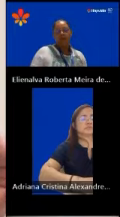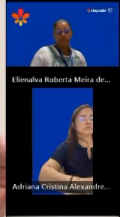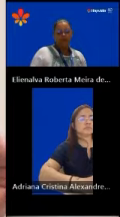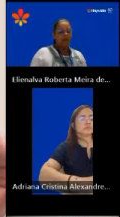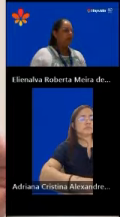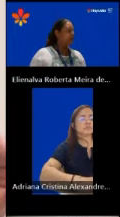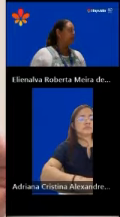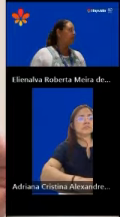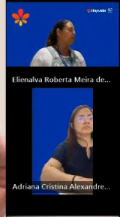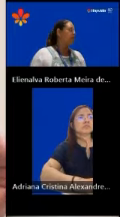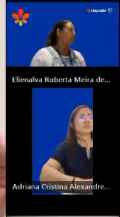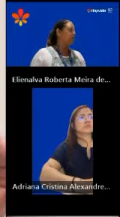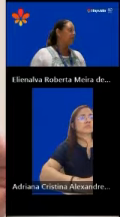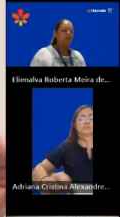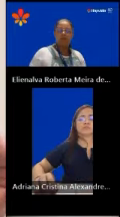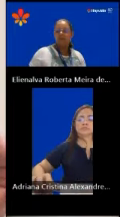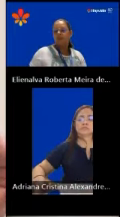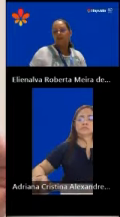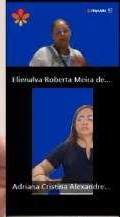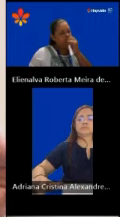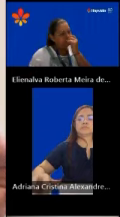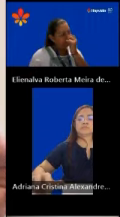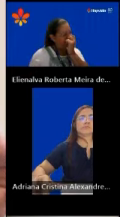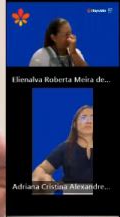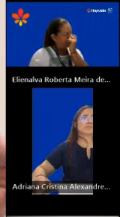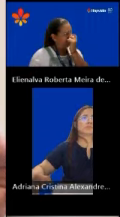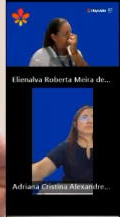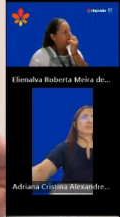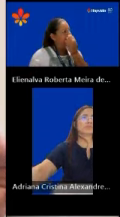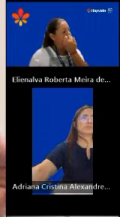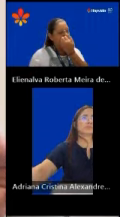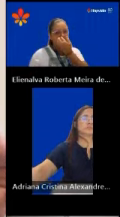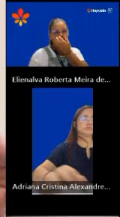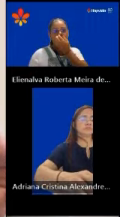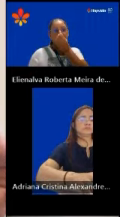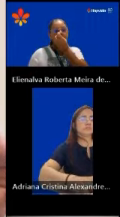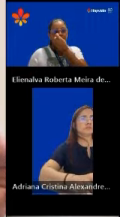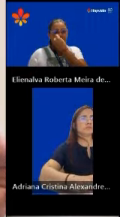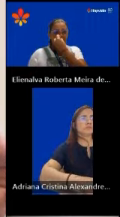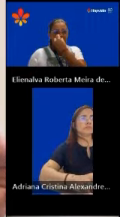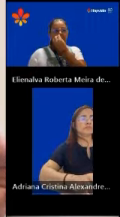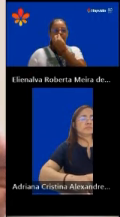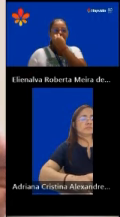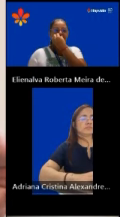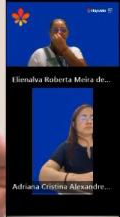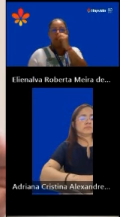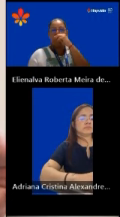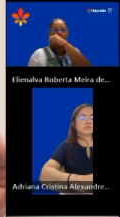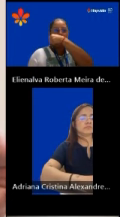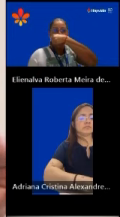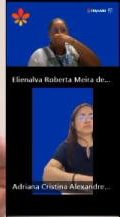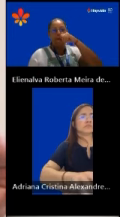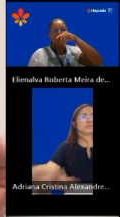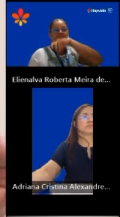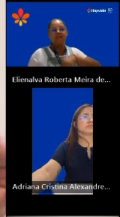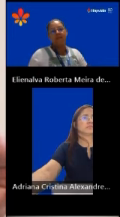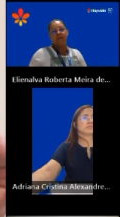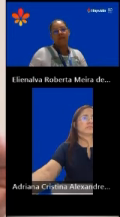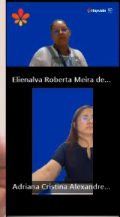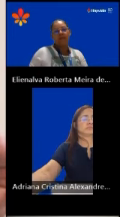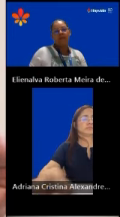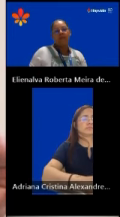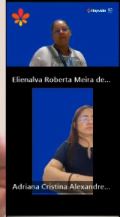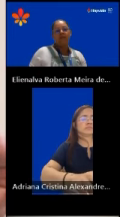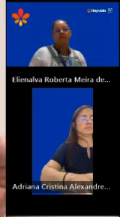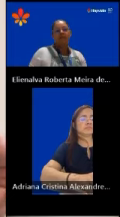informa a engenharia e já sobe uma notificação da Interact também, tá bom? Solicitar a troca do cilindro dia 2, a gente precisa verificar todo dia o cilindro. Se ele estiver abaixo de 50, a gente